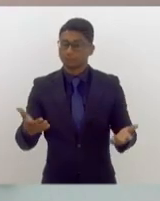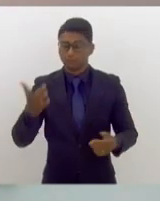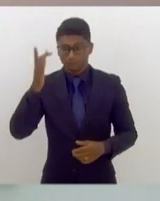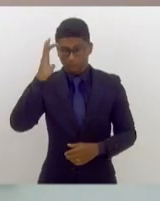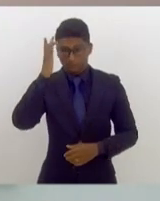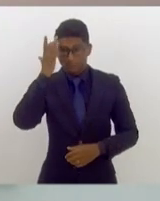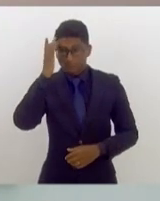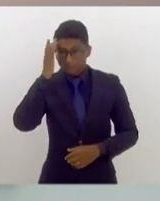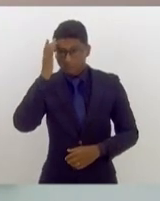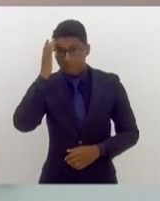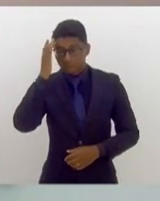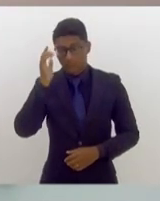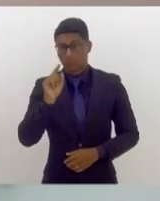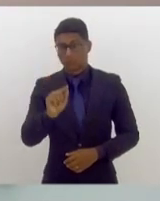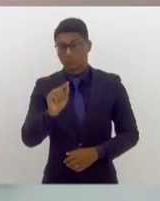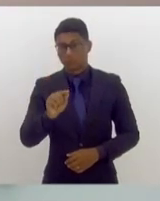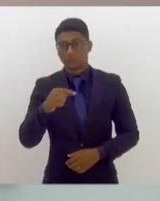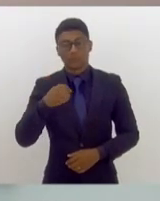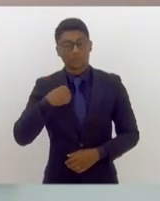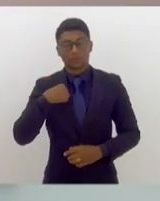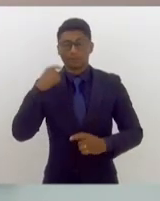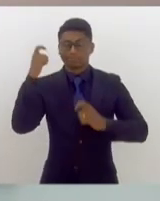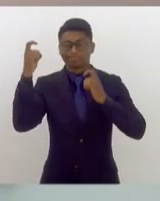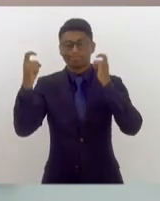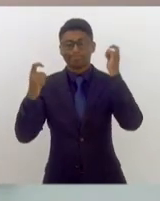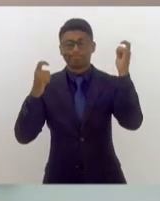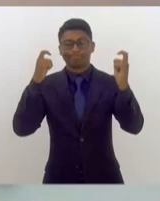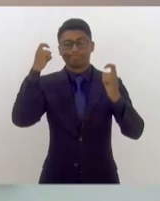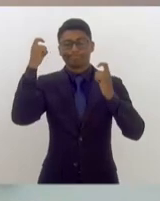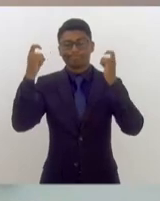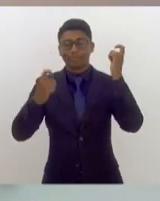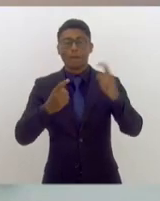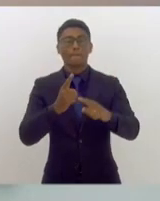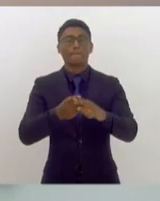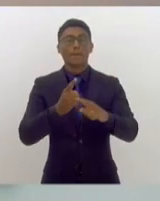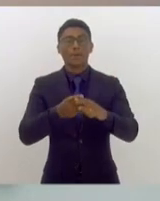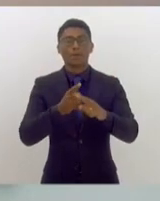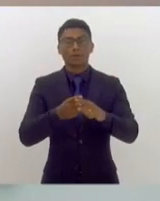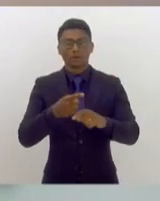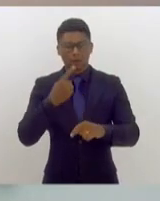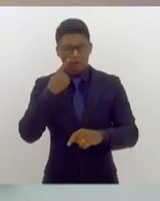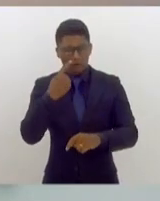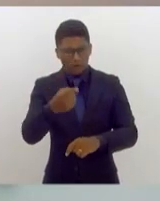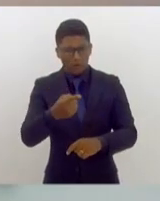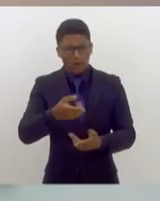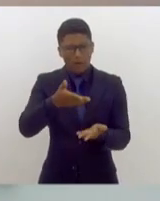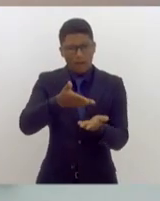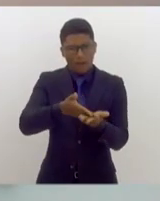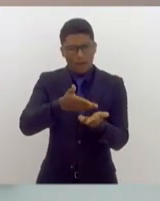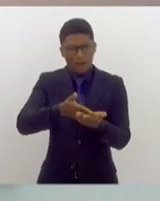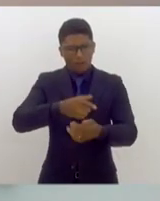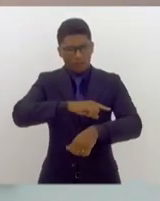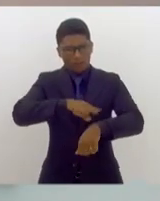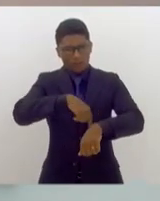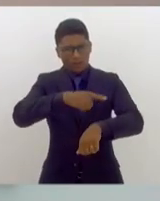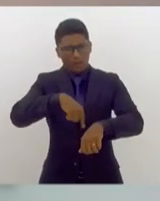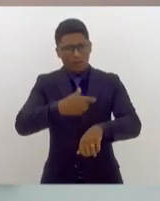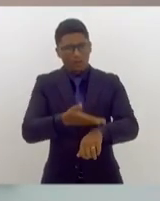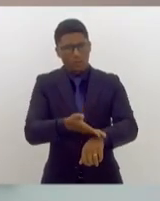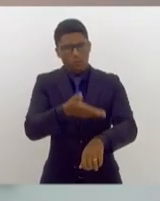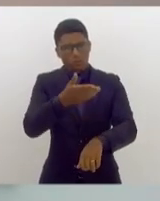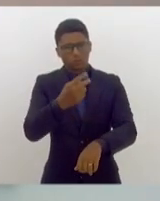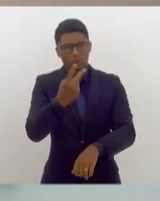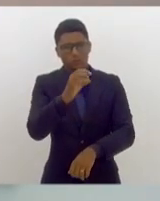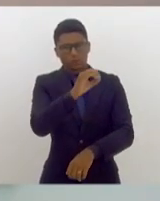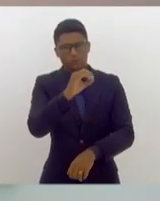tenho muita preocupação, porque vejo um aumento das horas aulas de 200 horas,